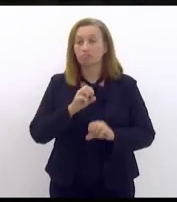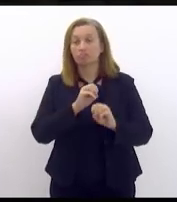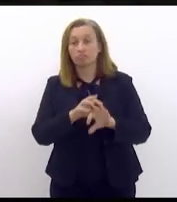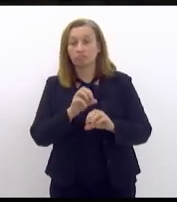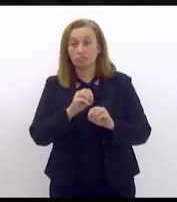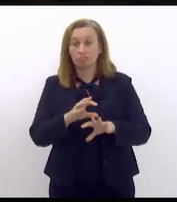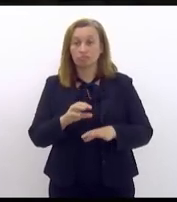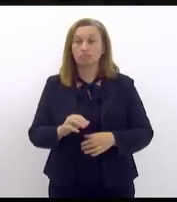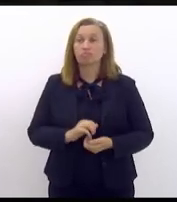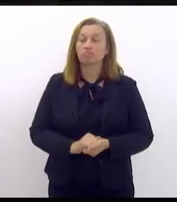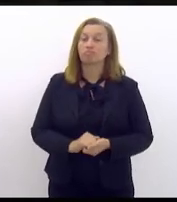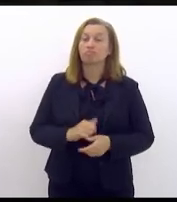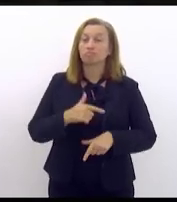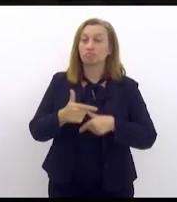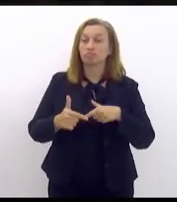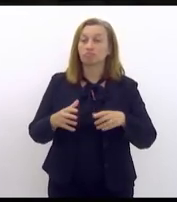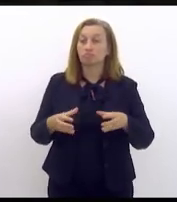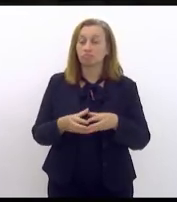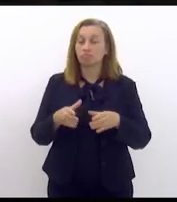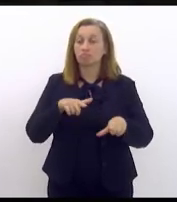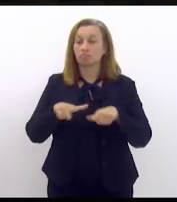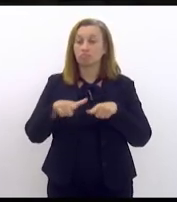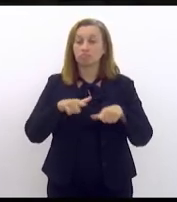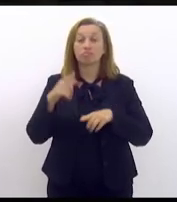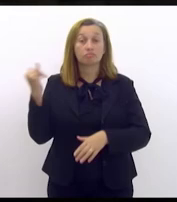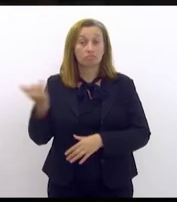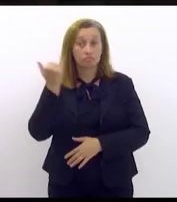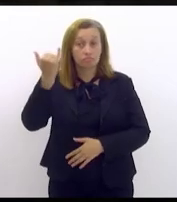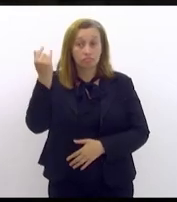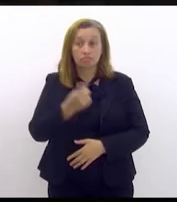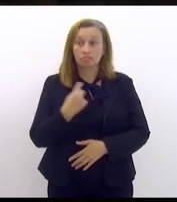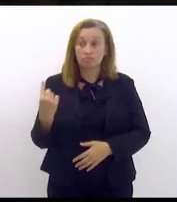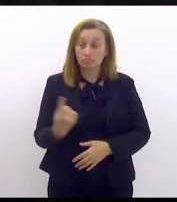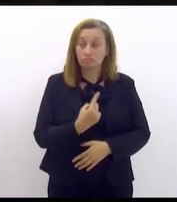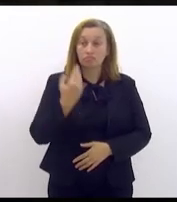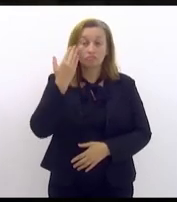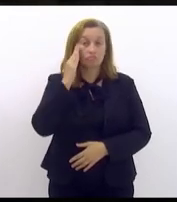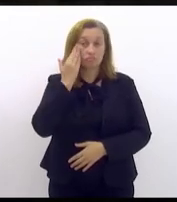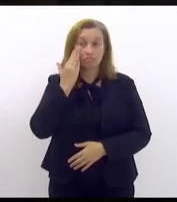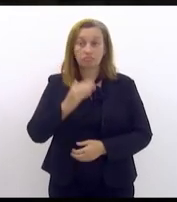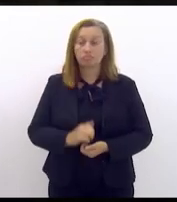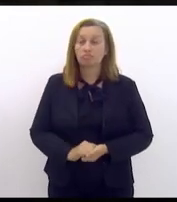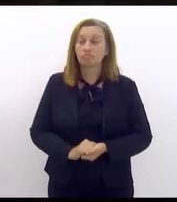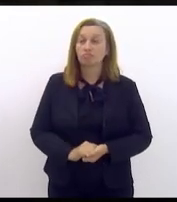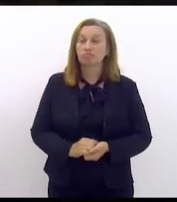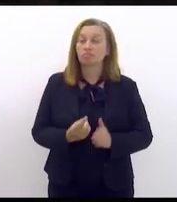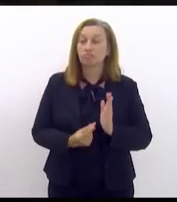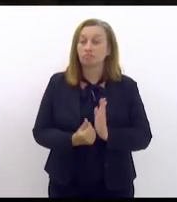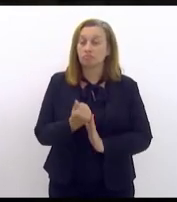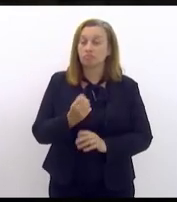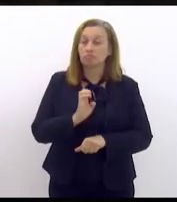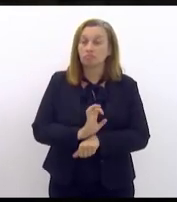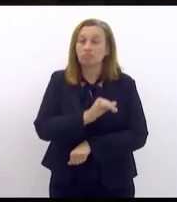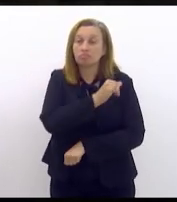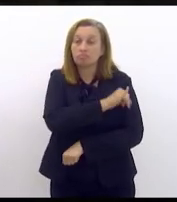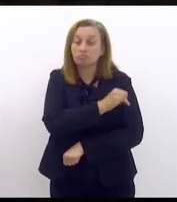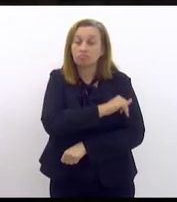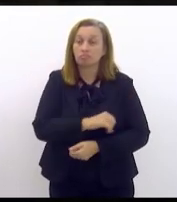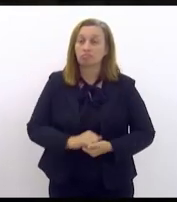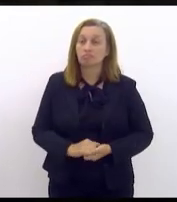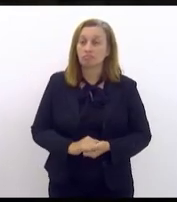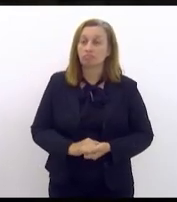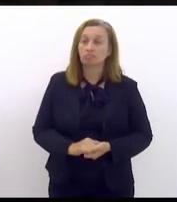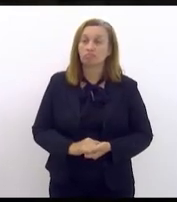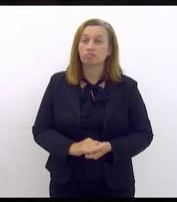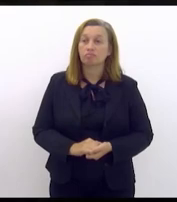educação, para a classe trabalhadora. É importante que nós compreendamos o orçamento do Estado do Rio de Janeiro com